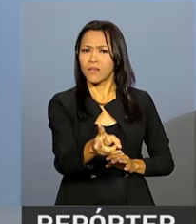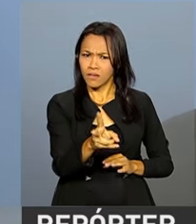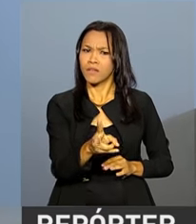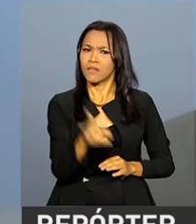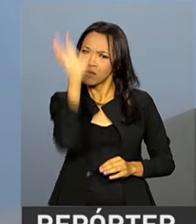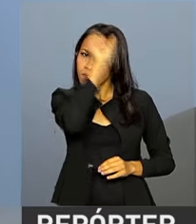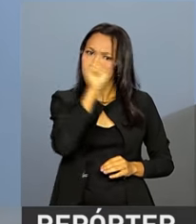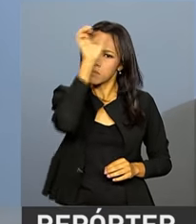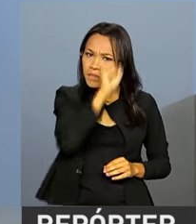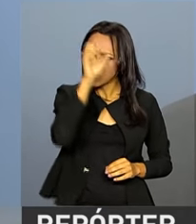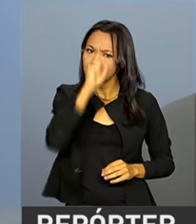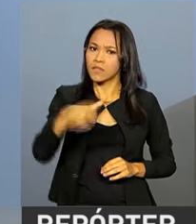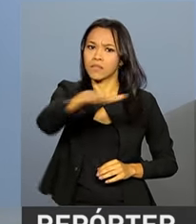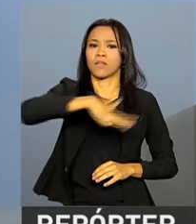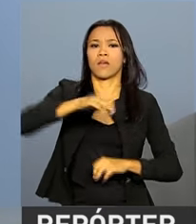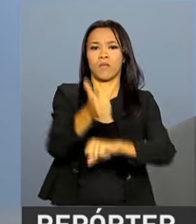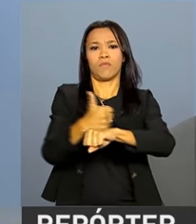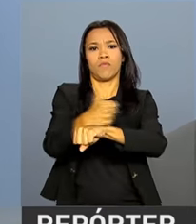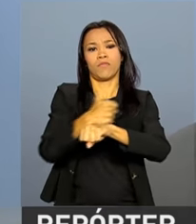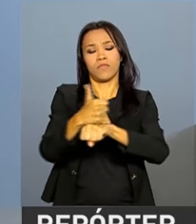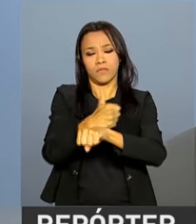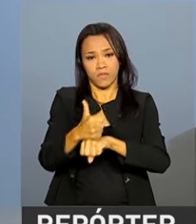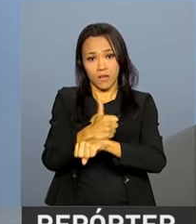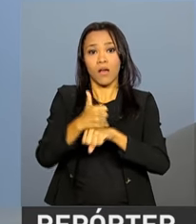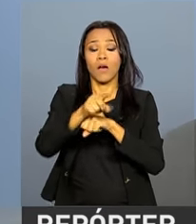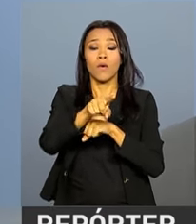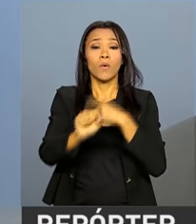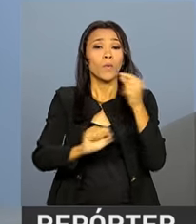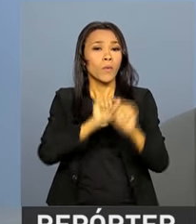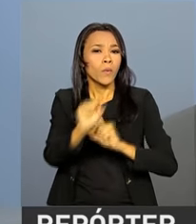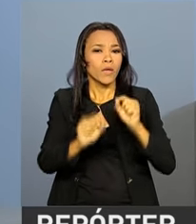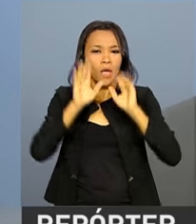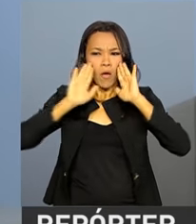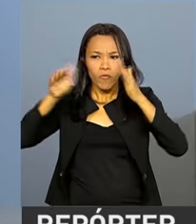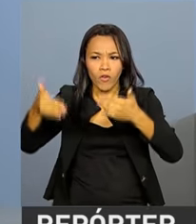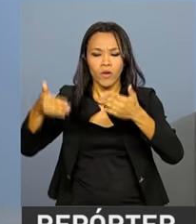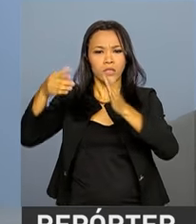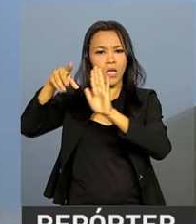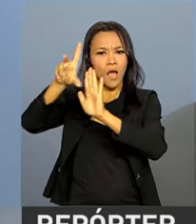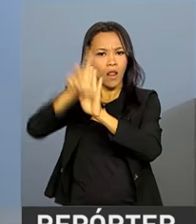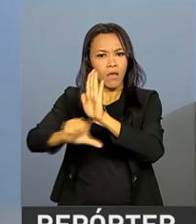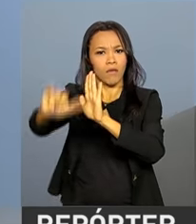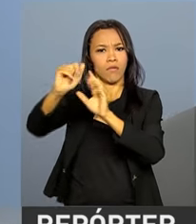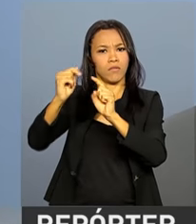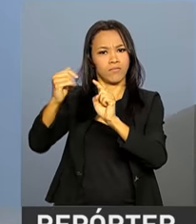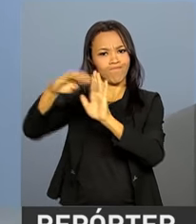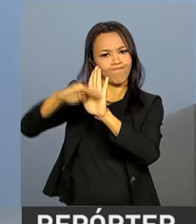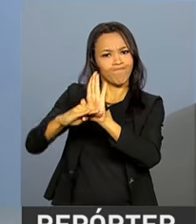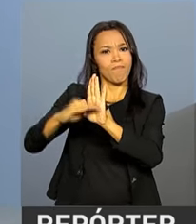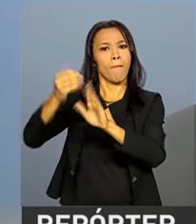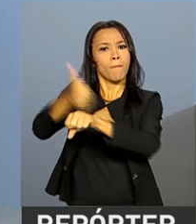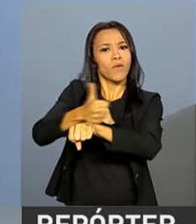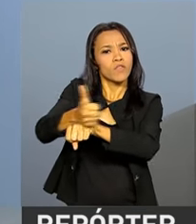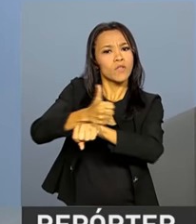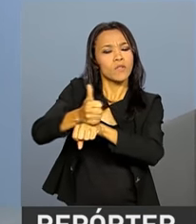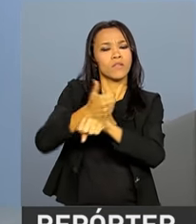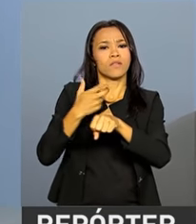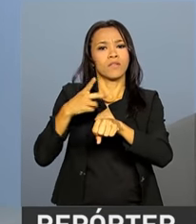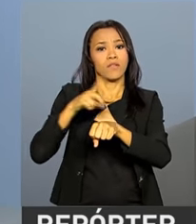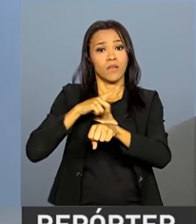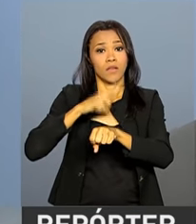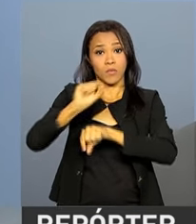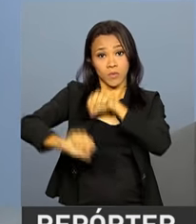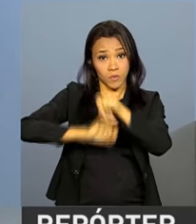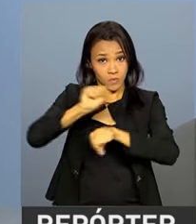aprendizagem profissional levando em consideração os aspectos da legislação da aprendizagem profissional onde temos como